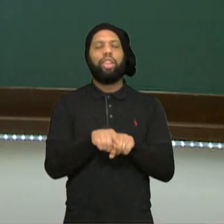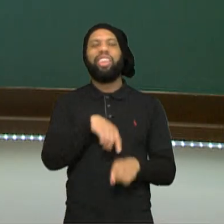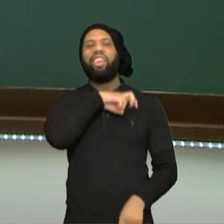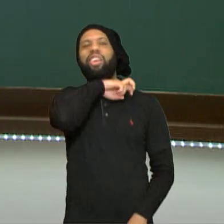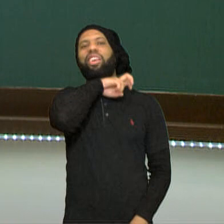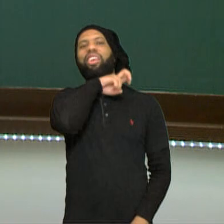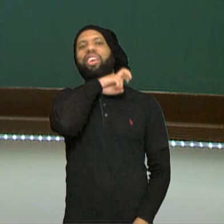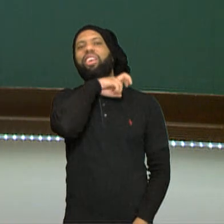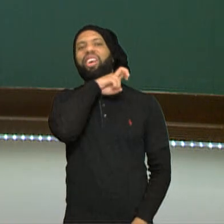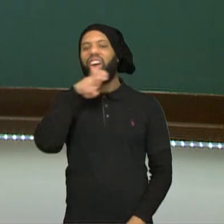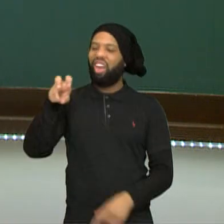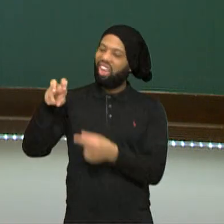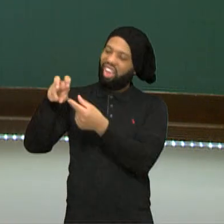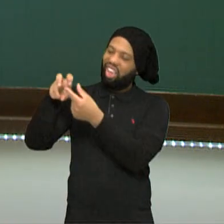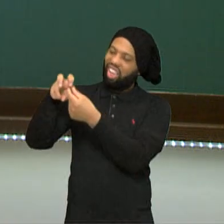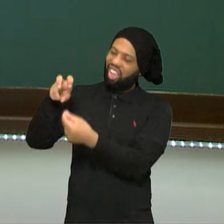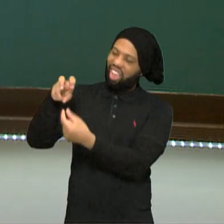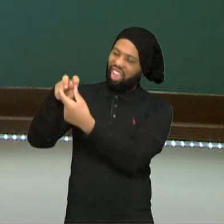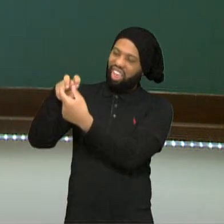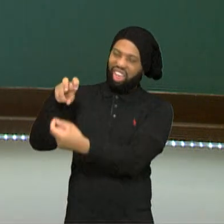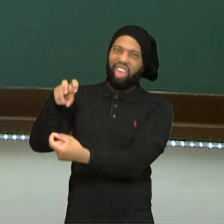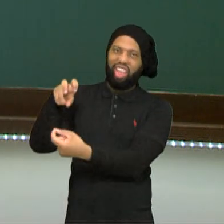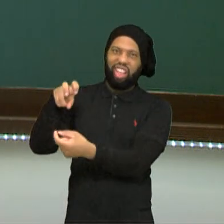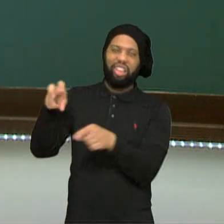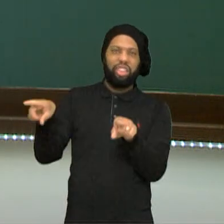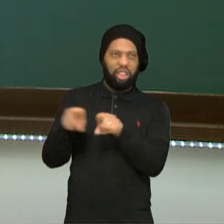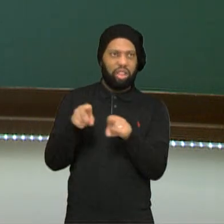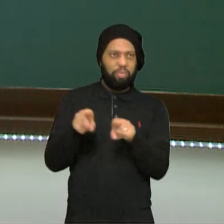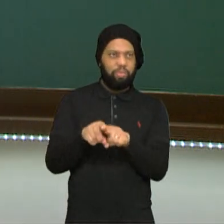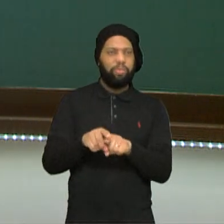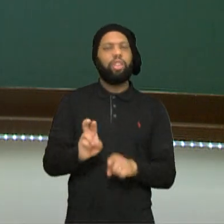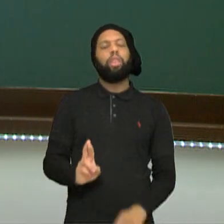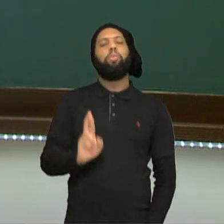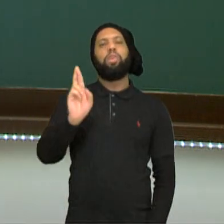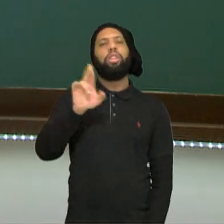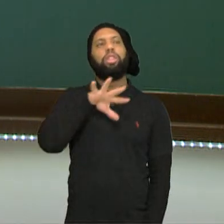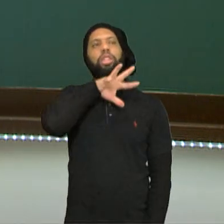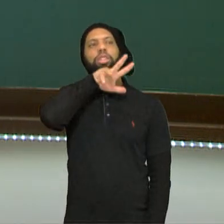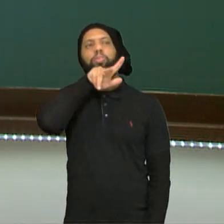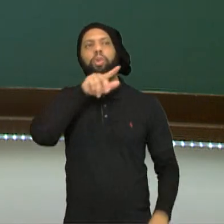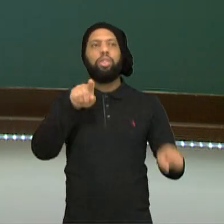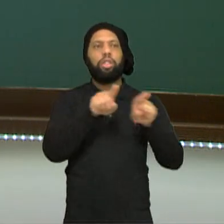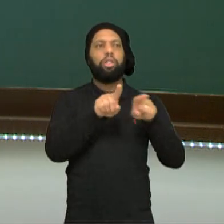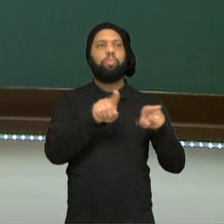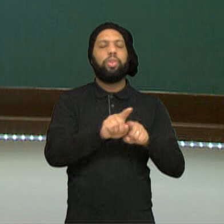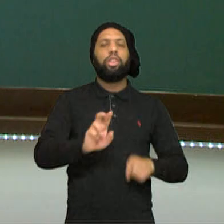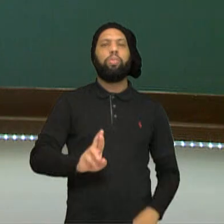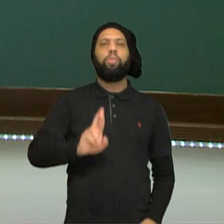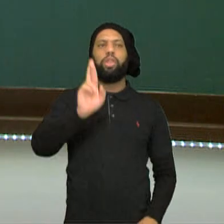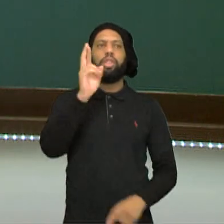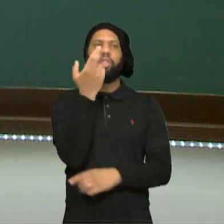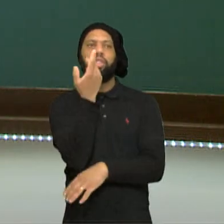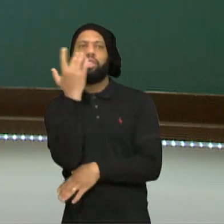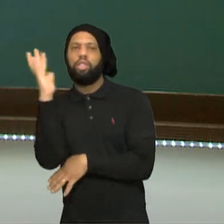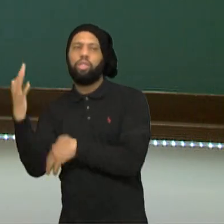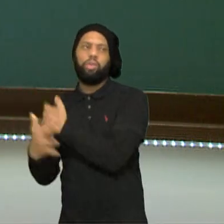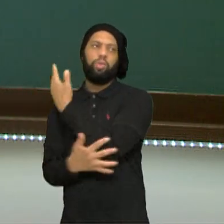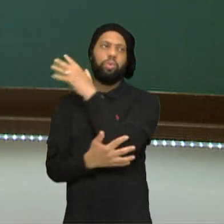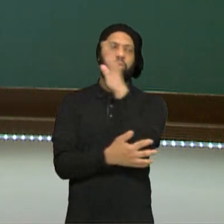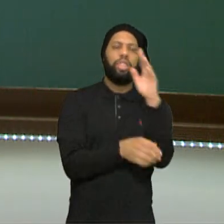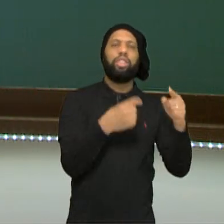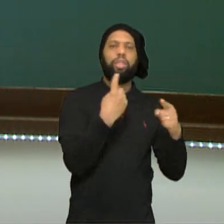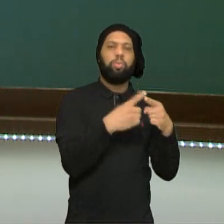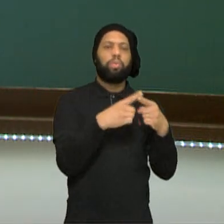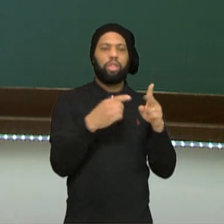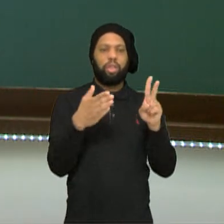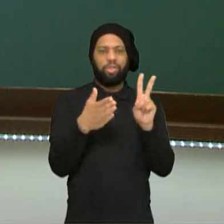a forma como eles fazem esse grafismo para representar os animais, para representar a natureza, porque os povos indígenas têm uma relação